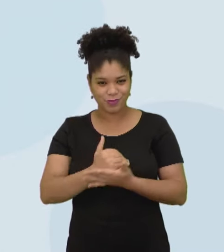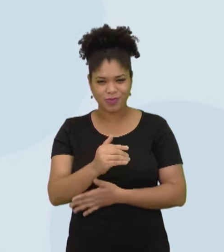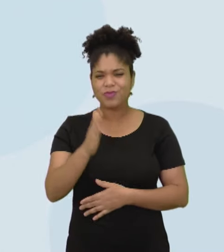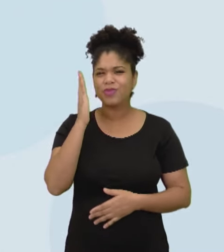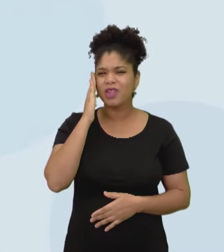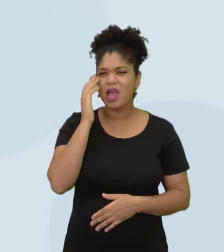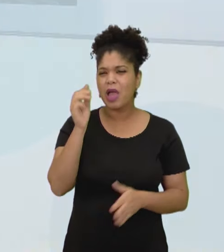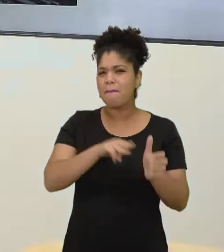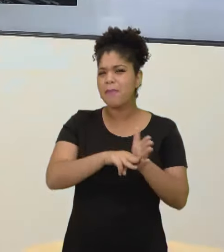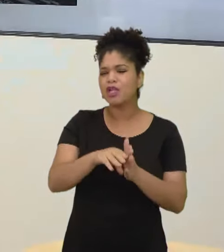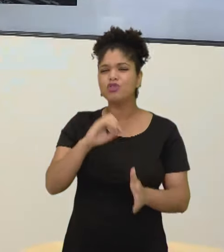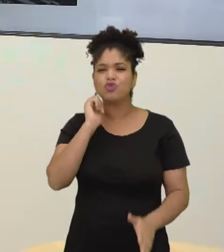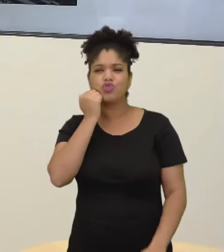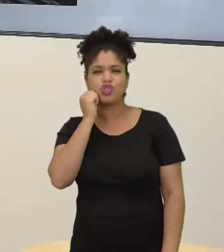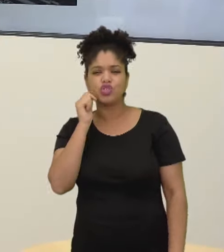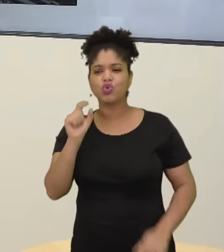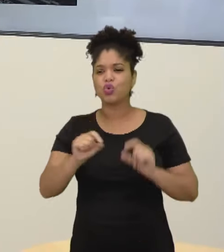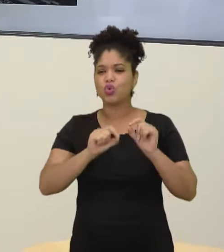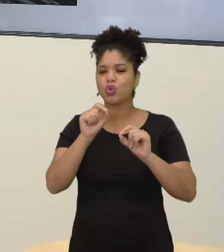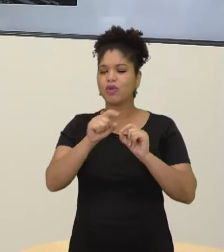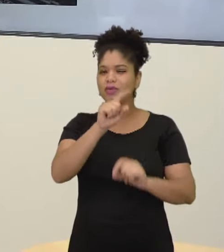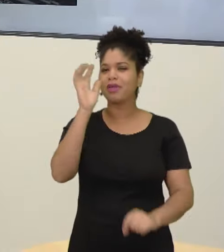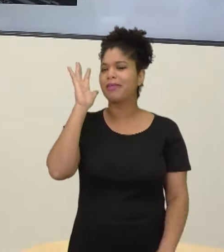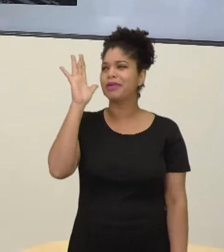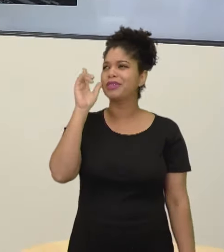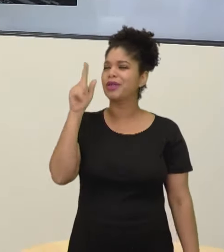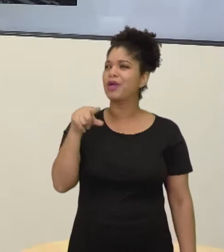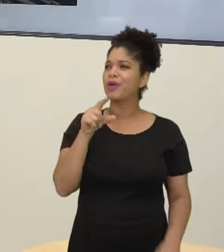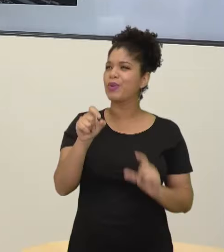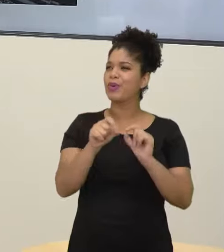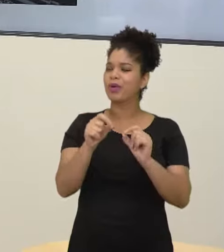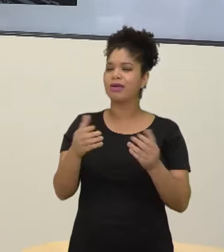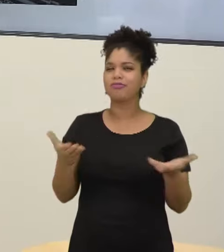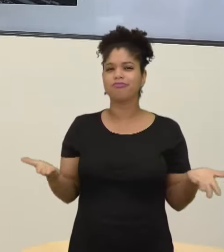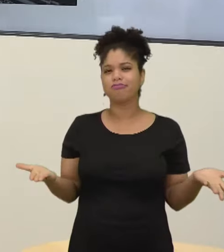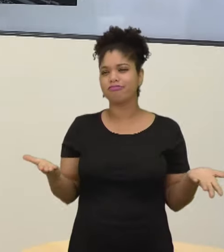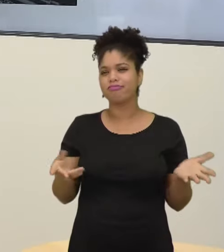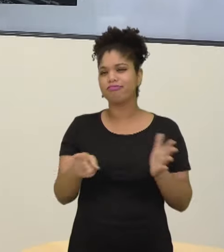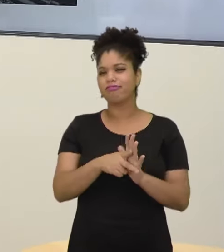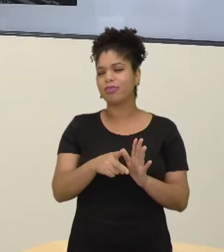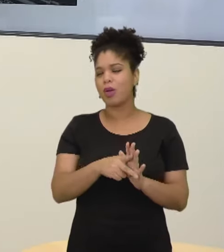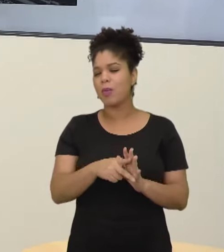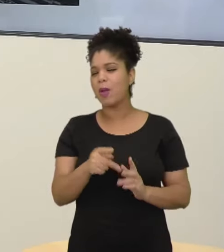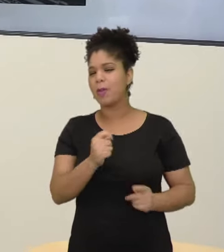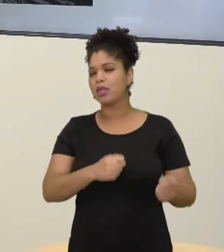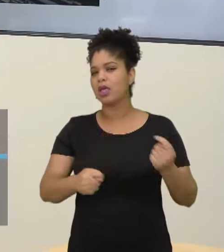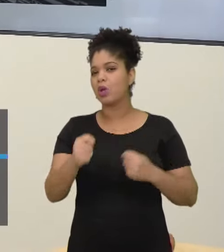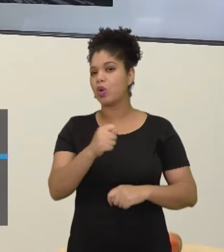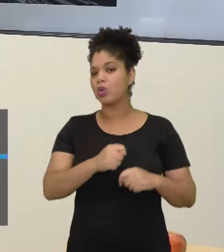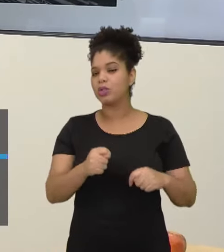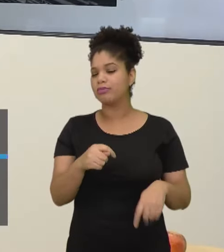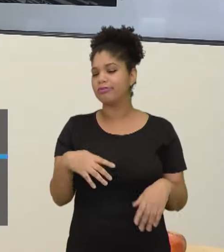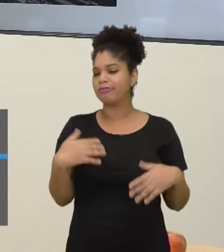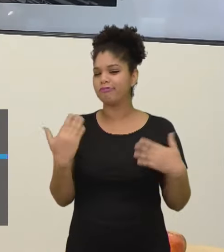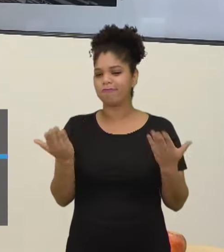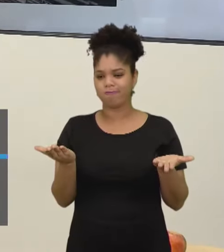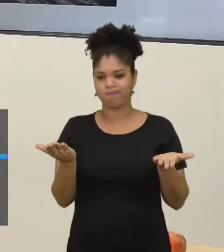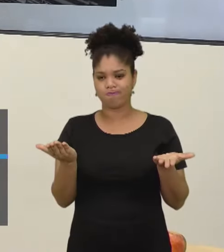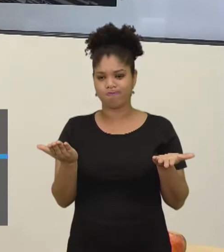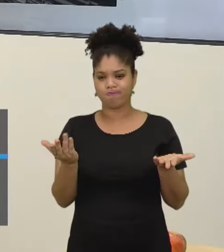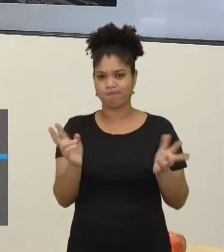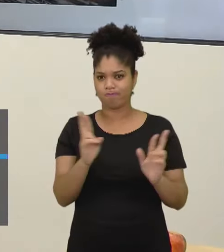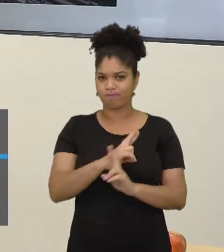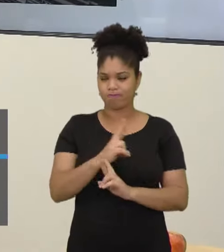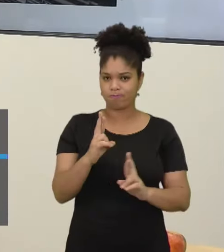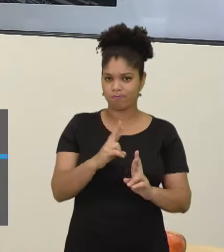que é o método científico? Como você imagina que ele seria aplicado dentro da economia? Ixi, como assim aplica método